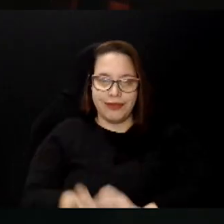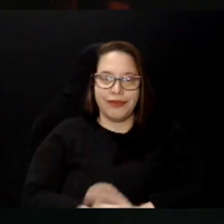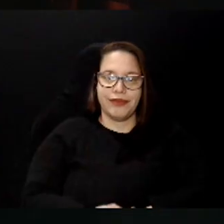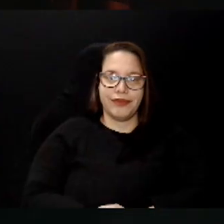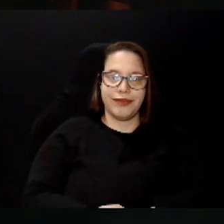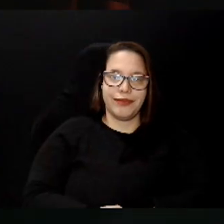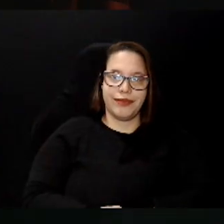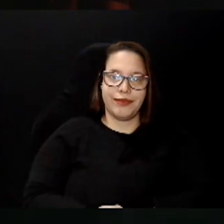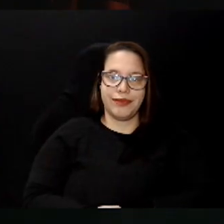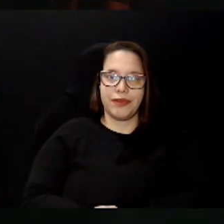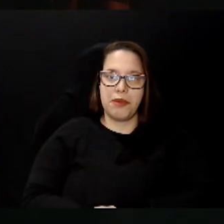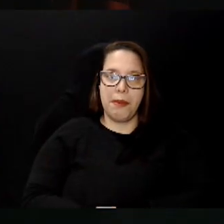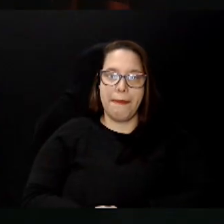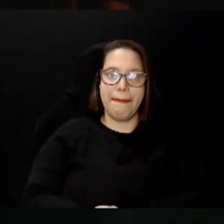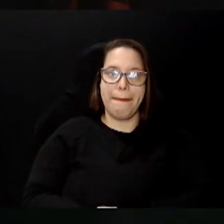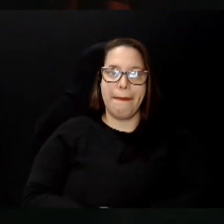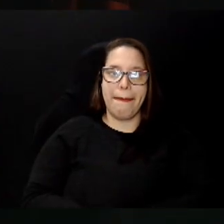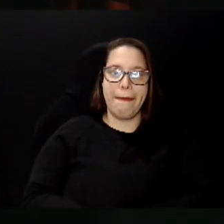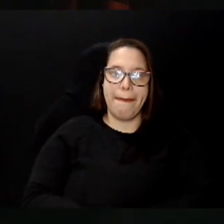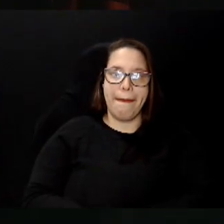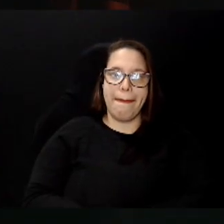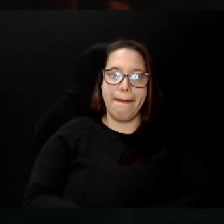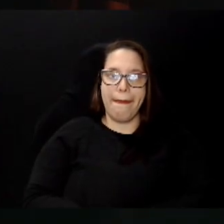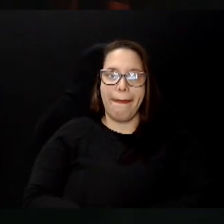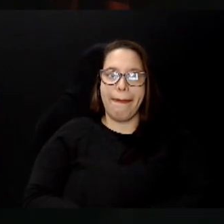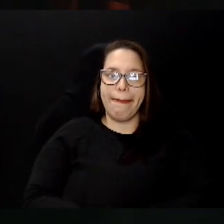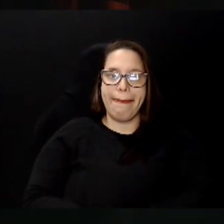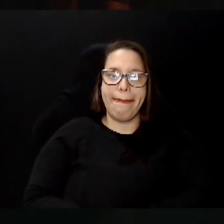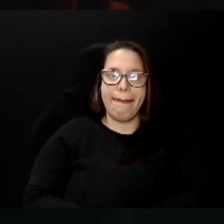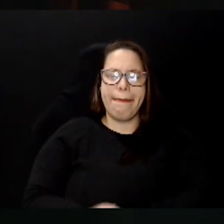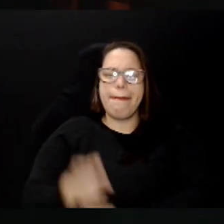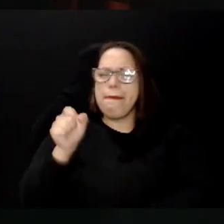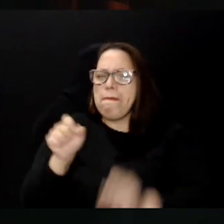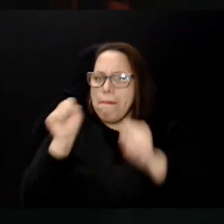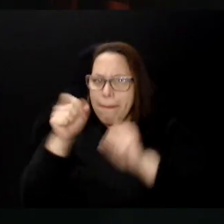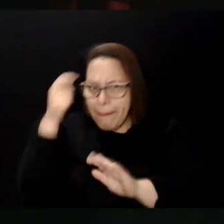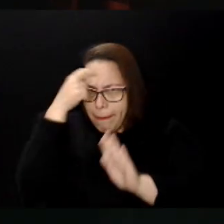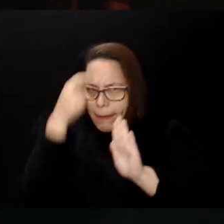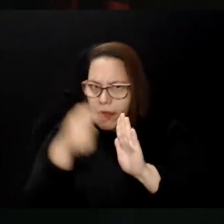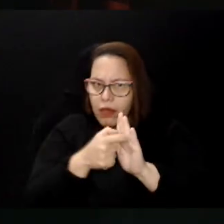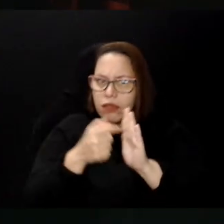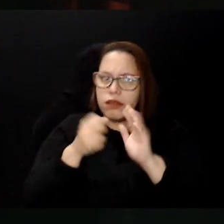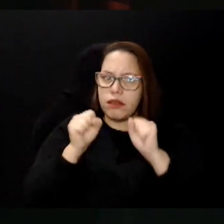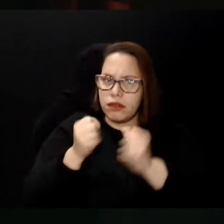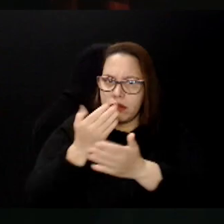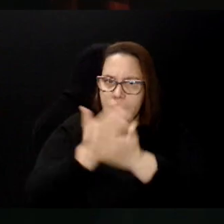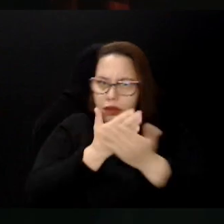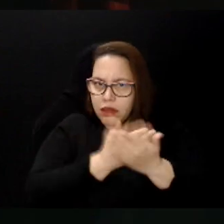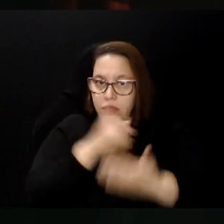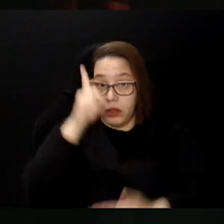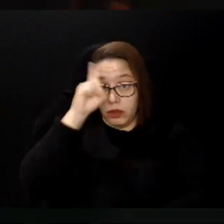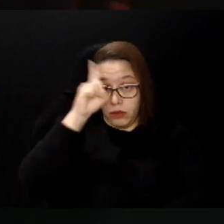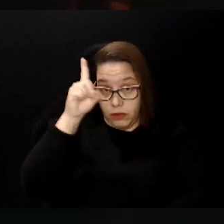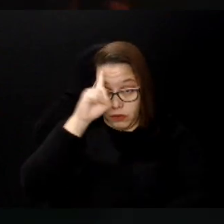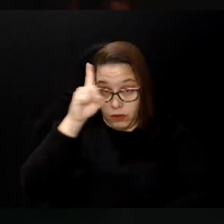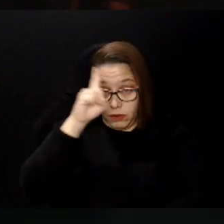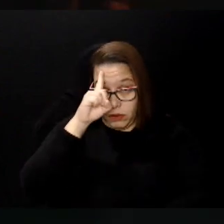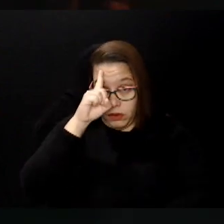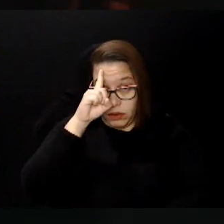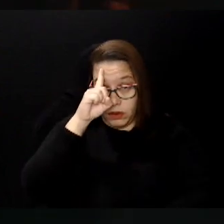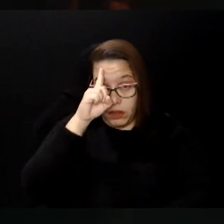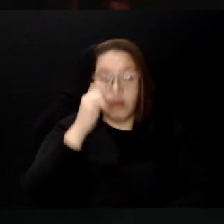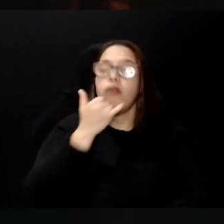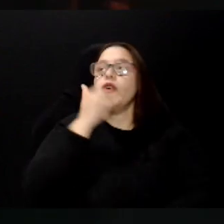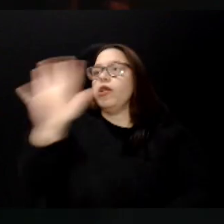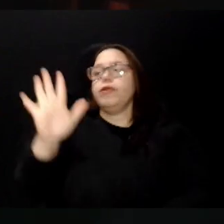bem, a Camila Rocha, da Vila Industrial. Quem usa IA pode estudar todos os dias... Não, peraí. Quem usa